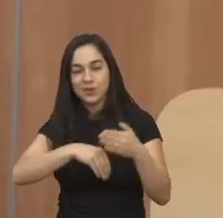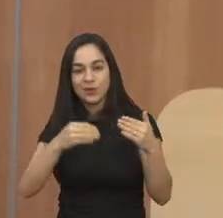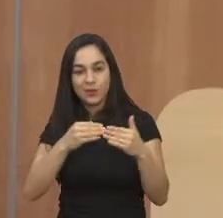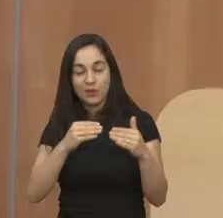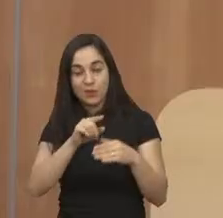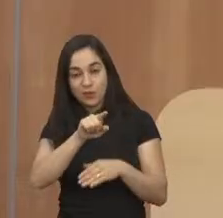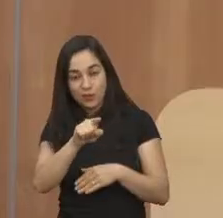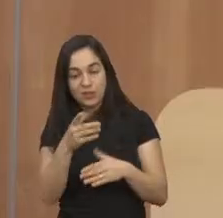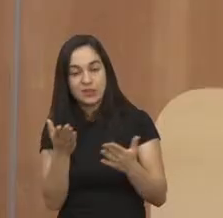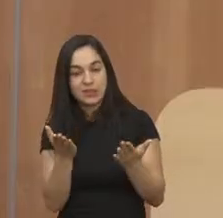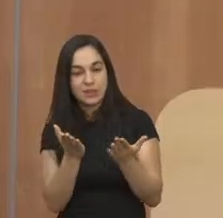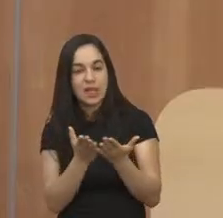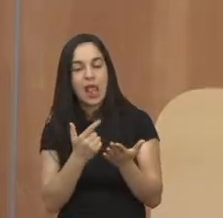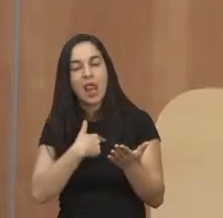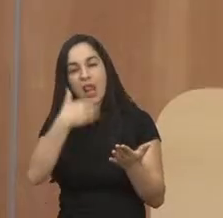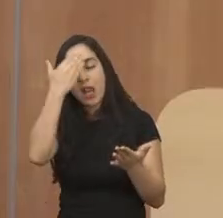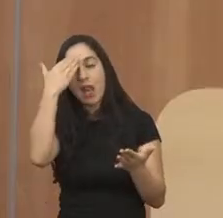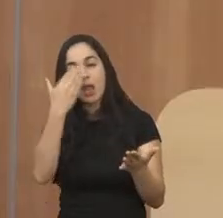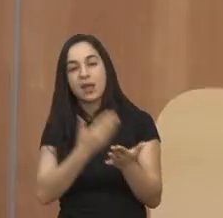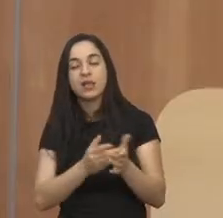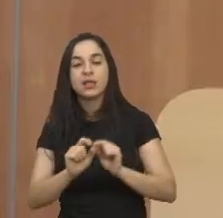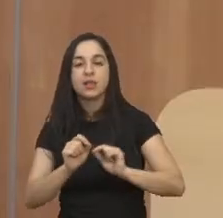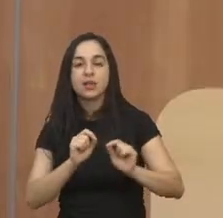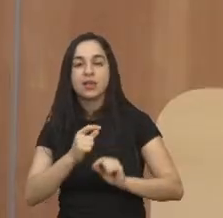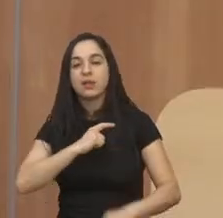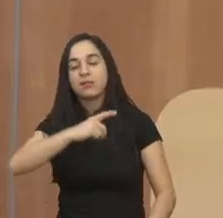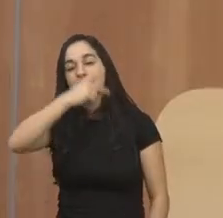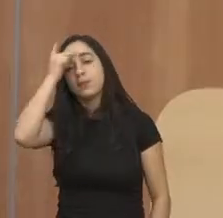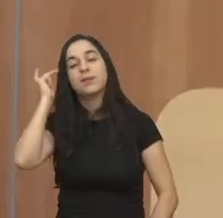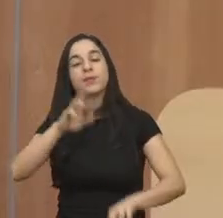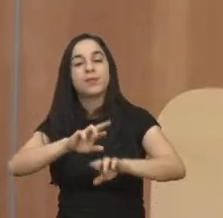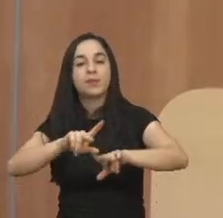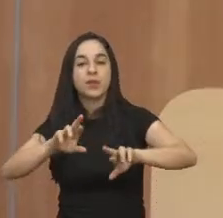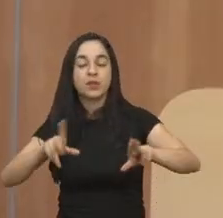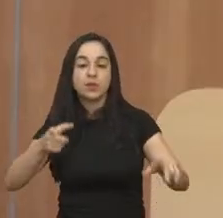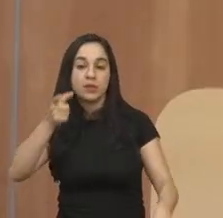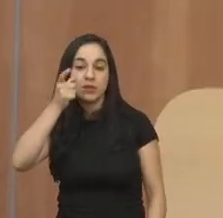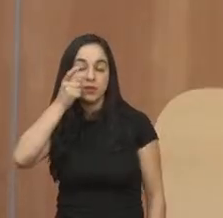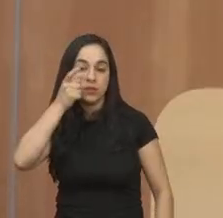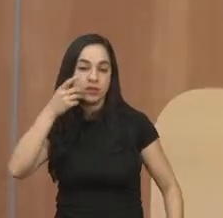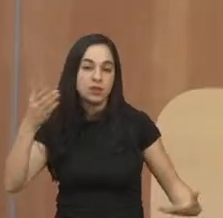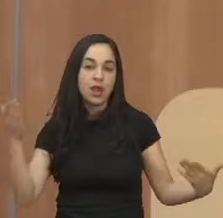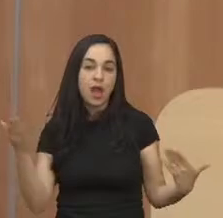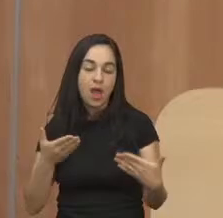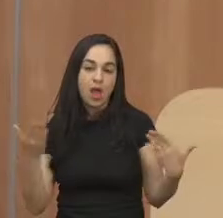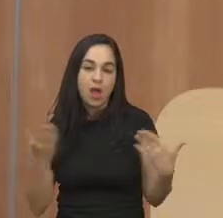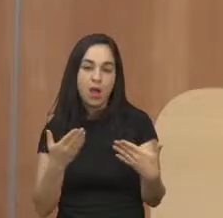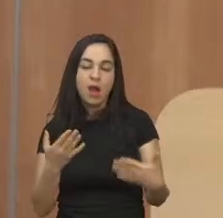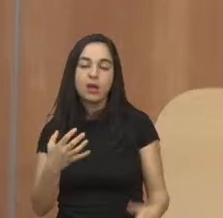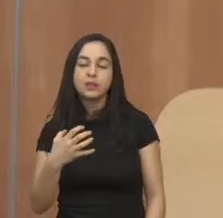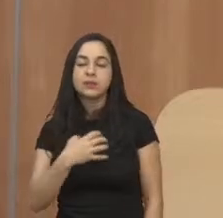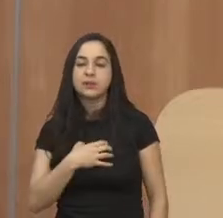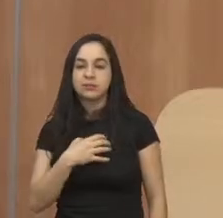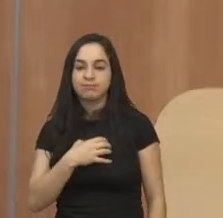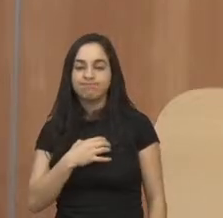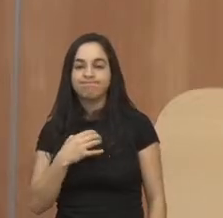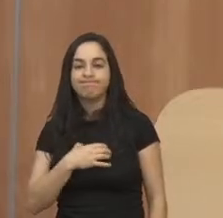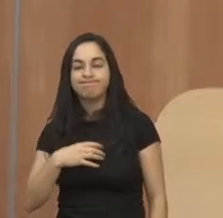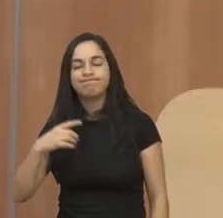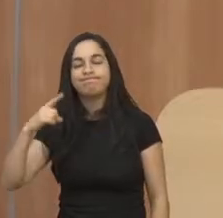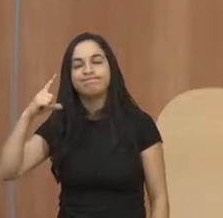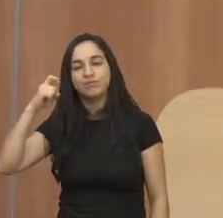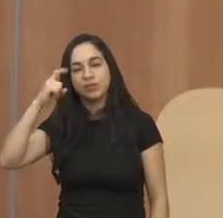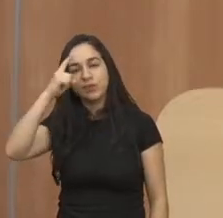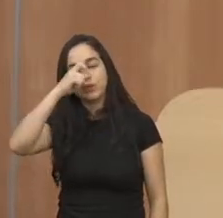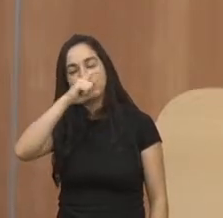também, tenho certeza que muitas pessoas que estão assistindo agora, né, que sentiu na pele essa dificuldade